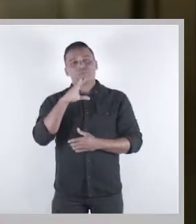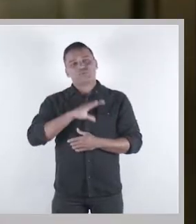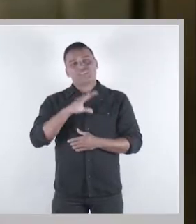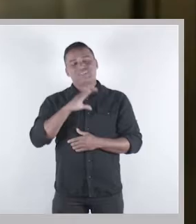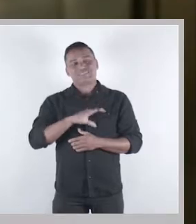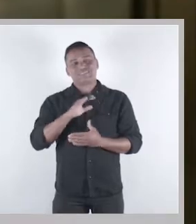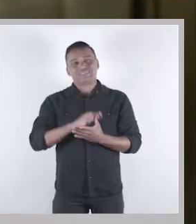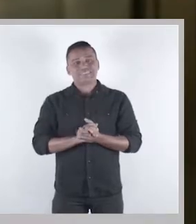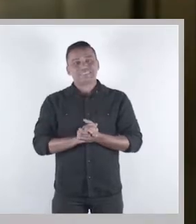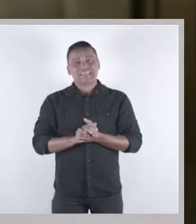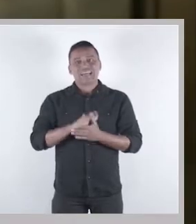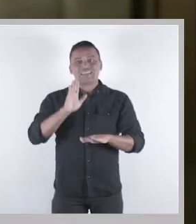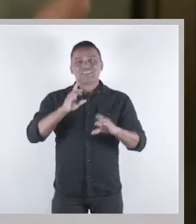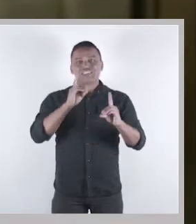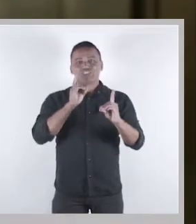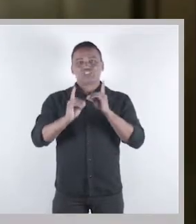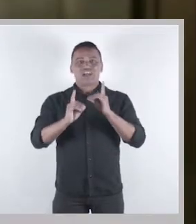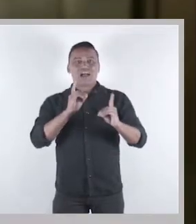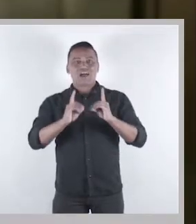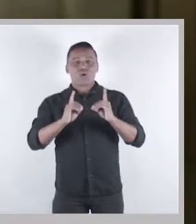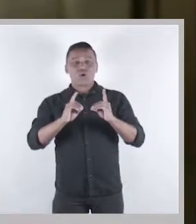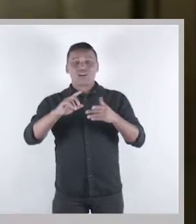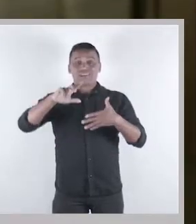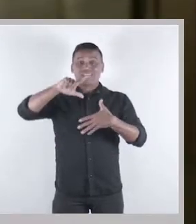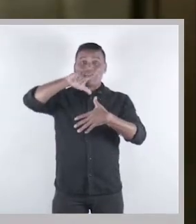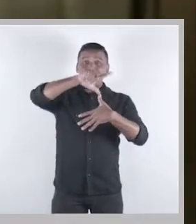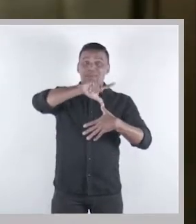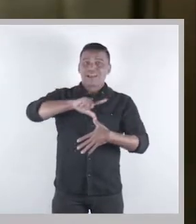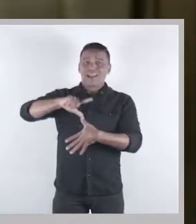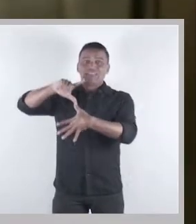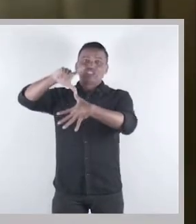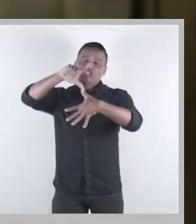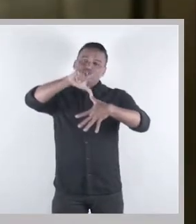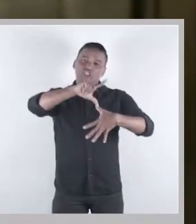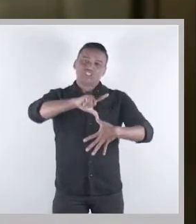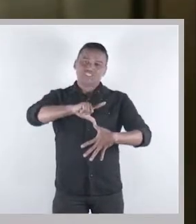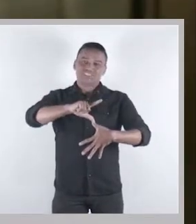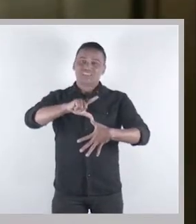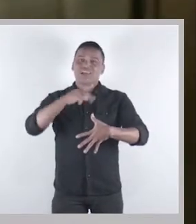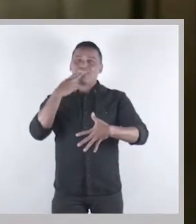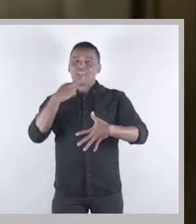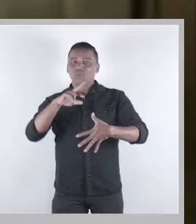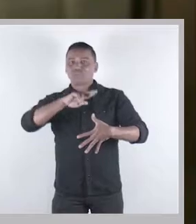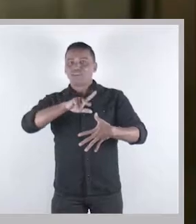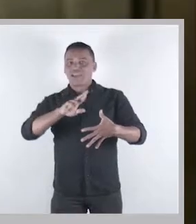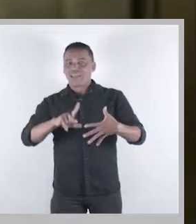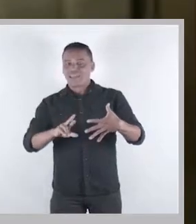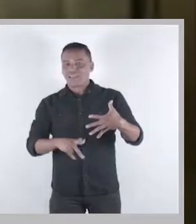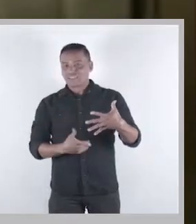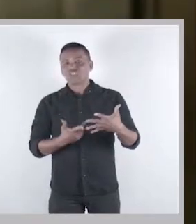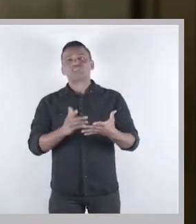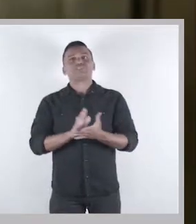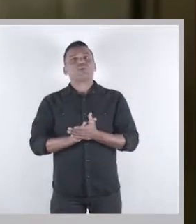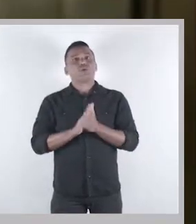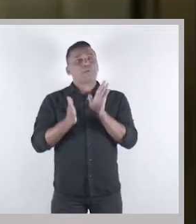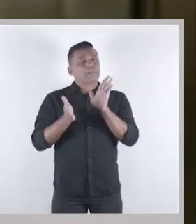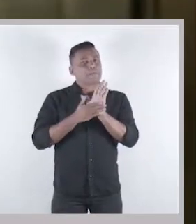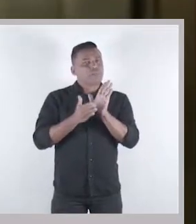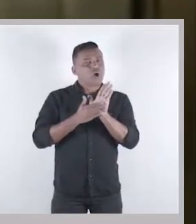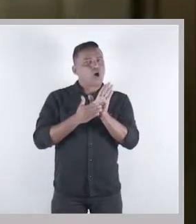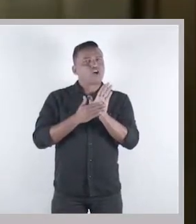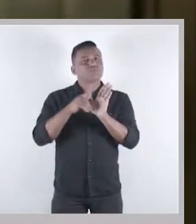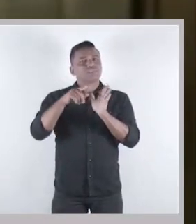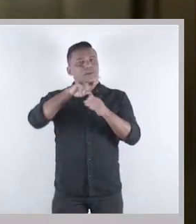Latina e quando você propõe Então essa edição bilíngue e você contou com uma tradutora